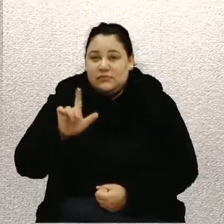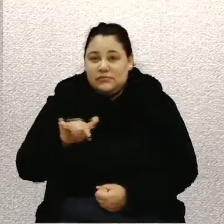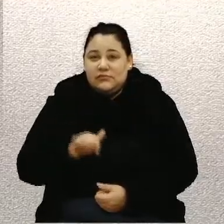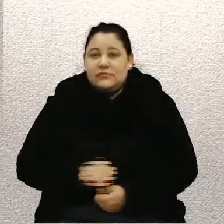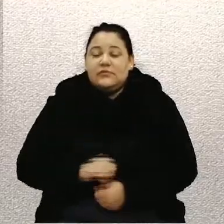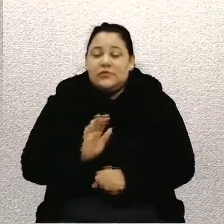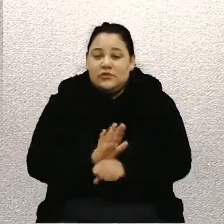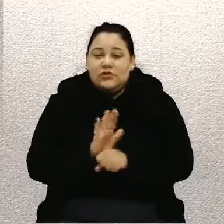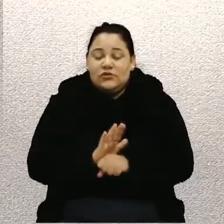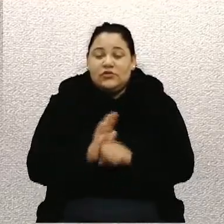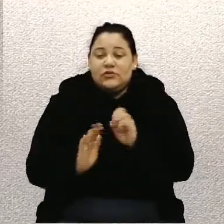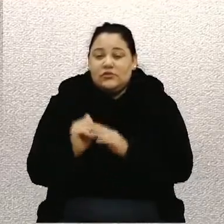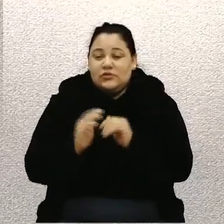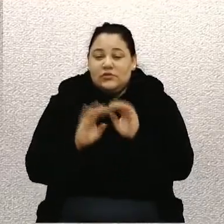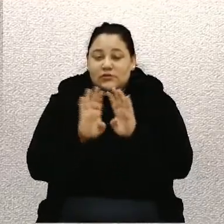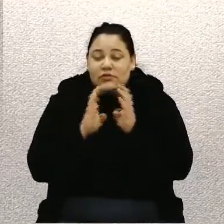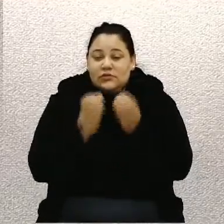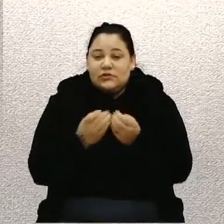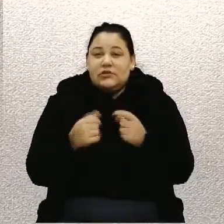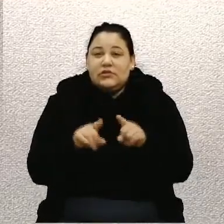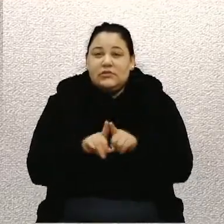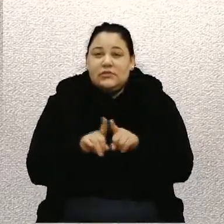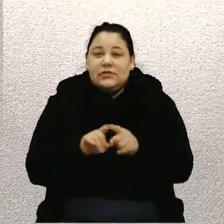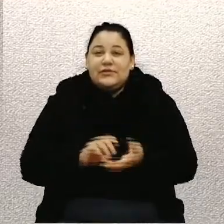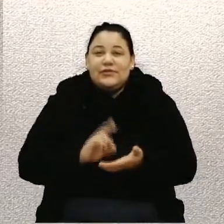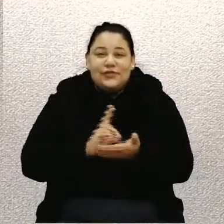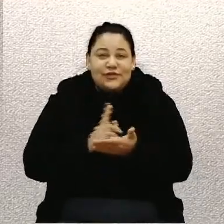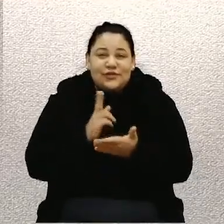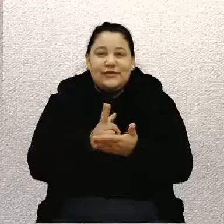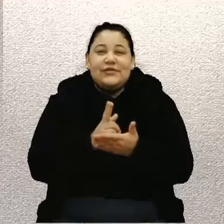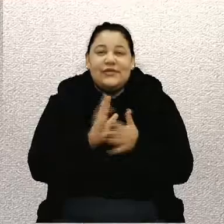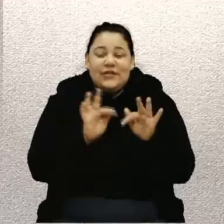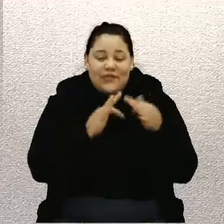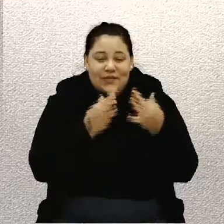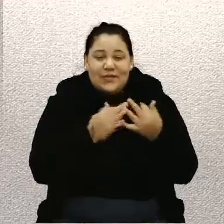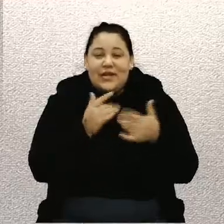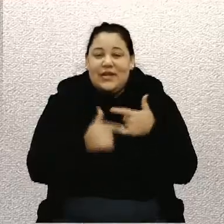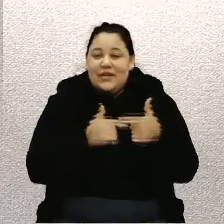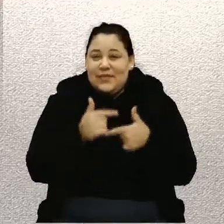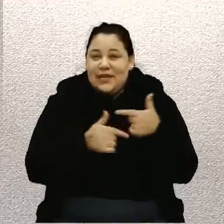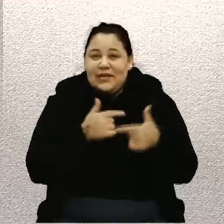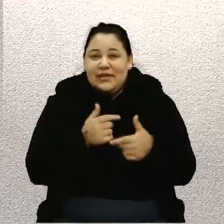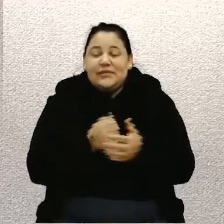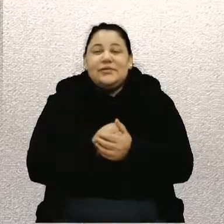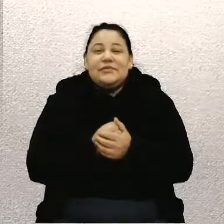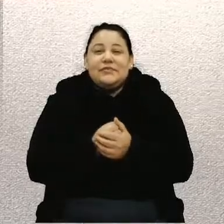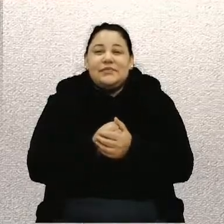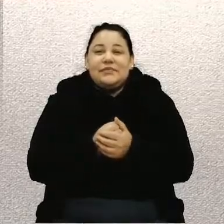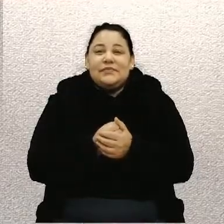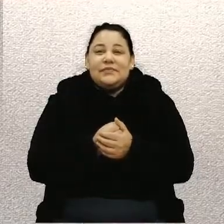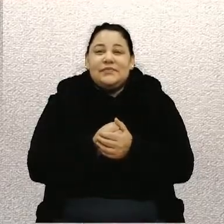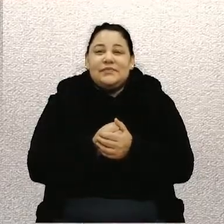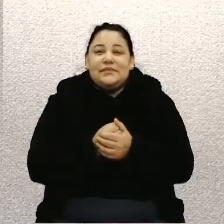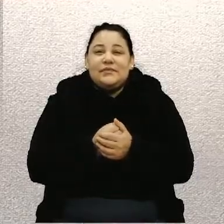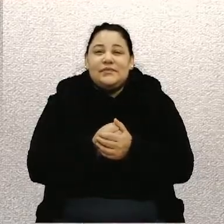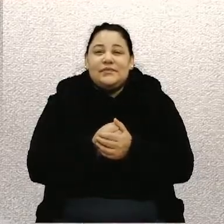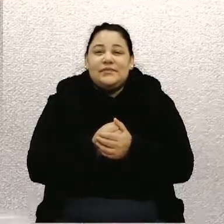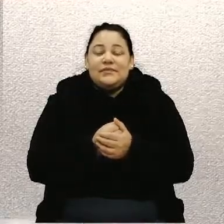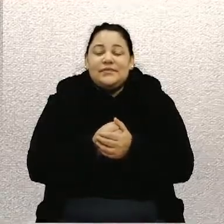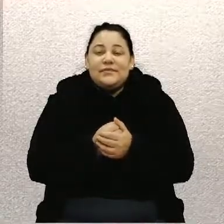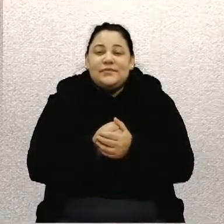comunidade, né? Continua a família trabalhando com imóveis, né? A imobiliária do Léo, mas assim,